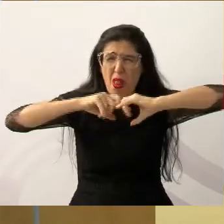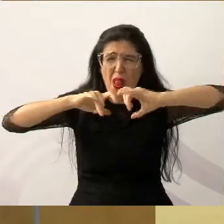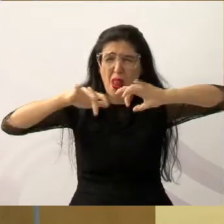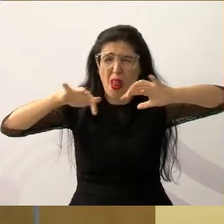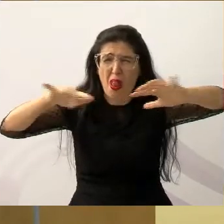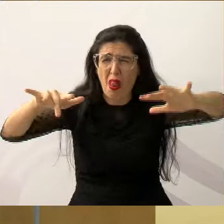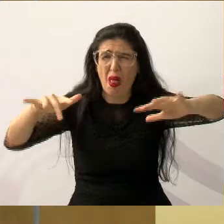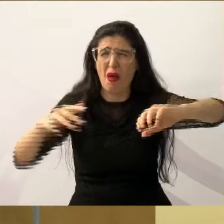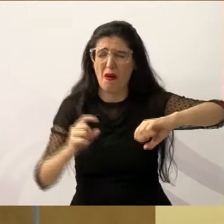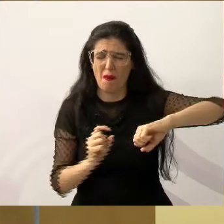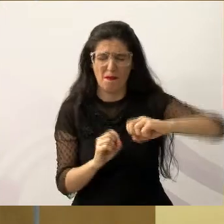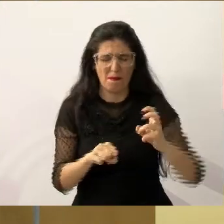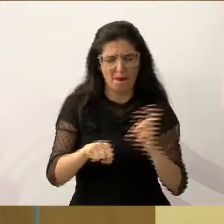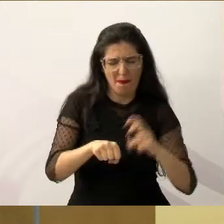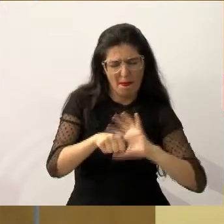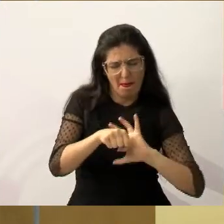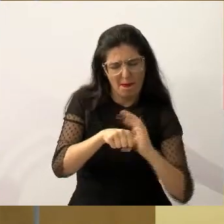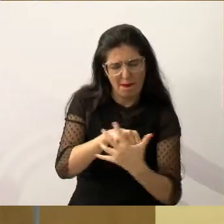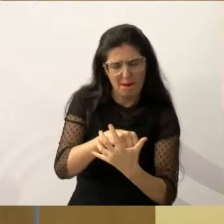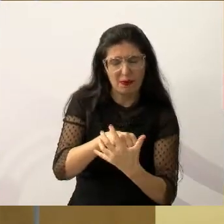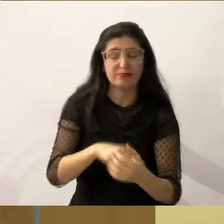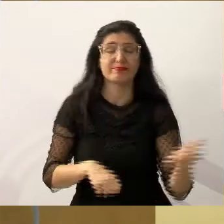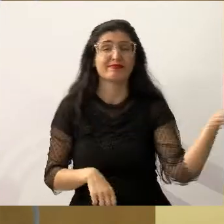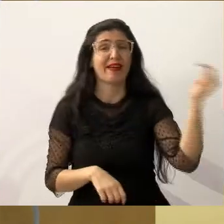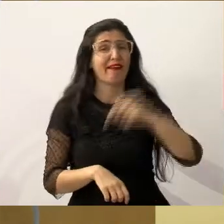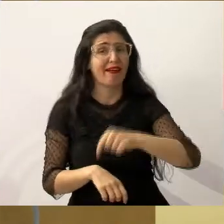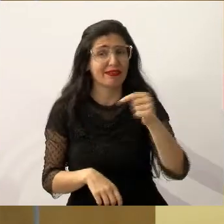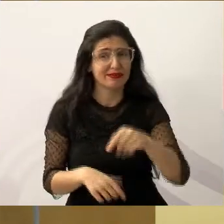coronavírus, o Covid-19 no nosso município.